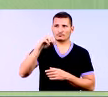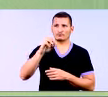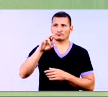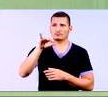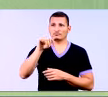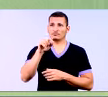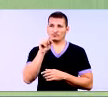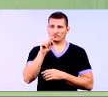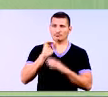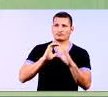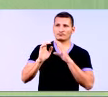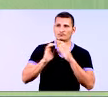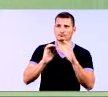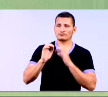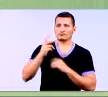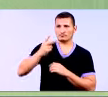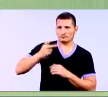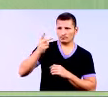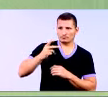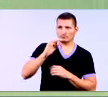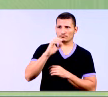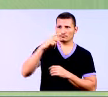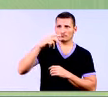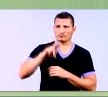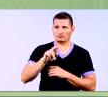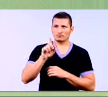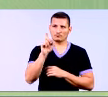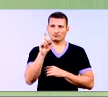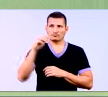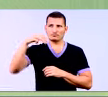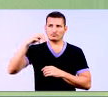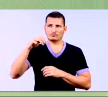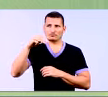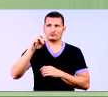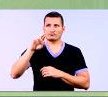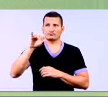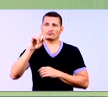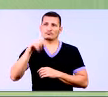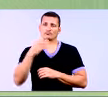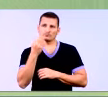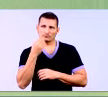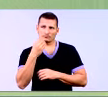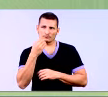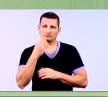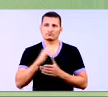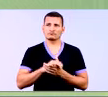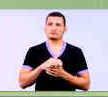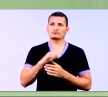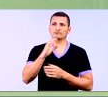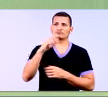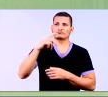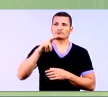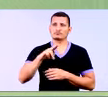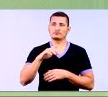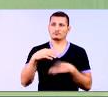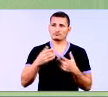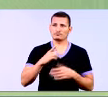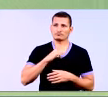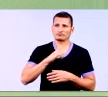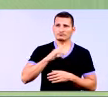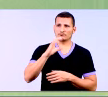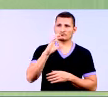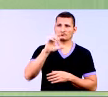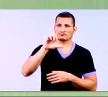essa comunicação do processador com a memória é o ponto fraco do processador. Então, ó, eu tenho um clock que